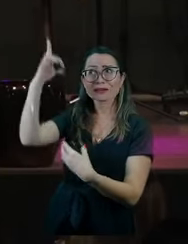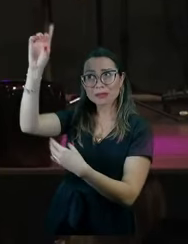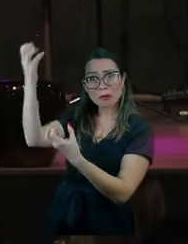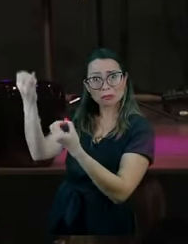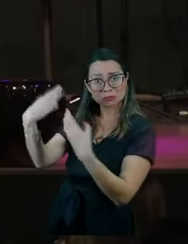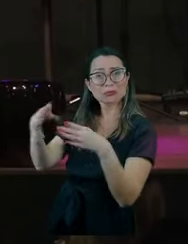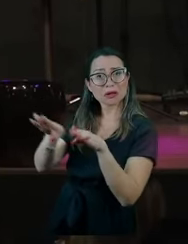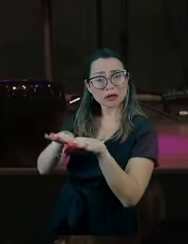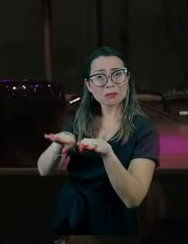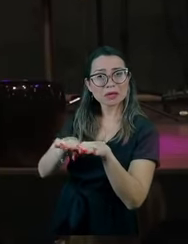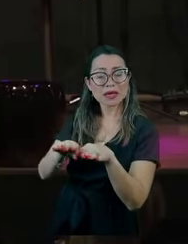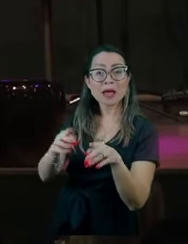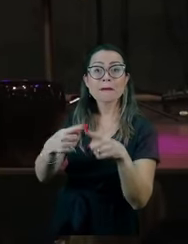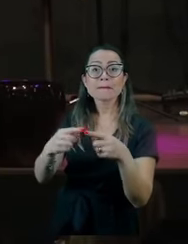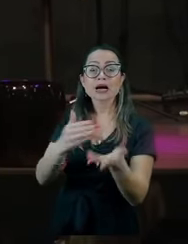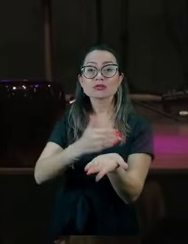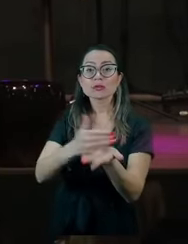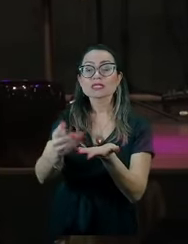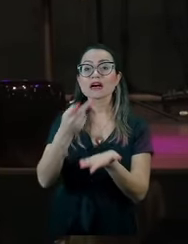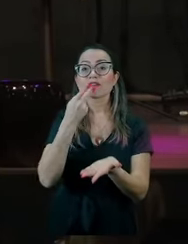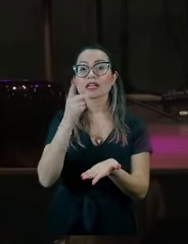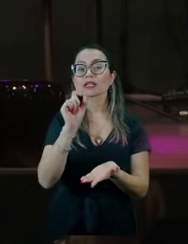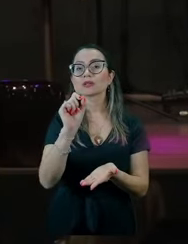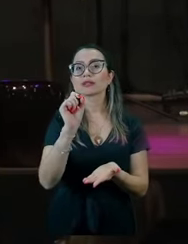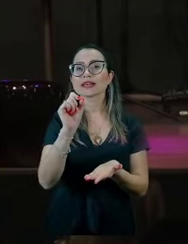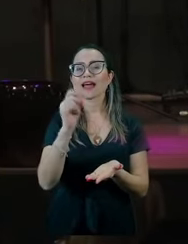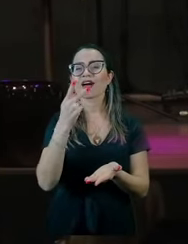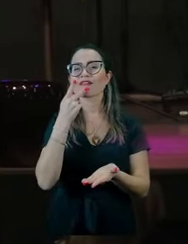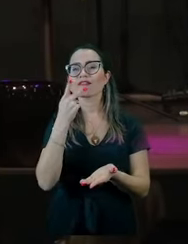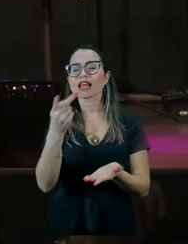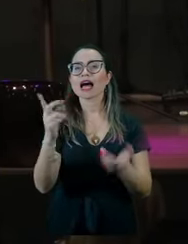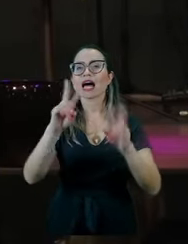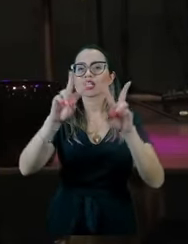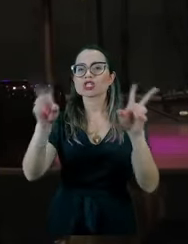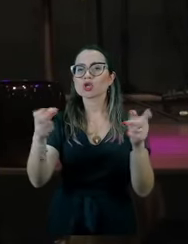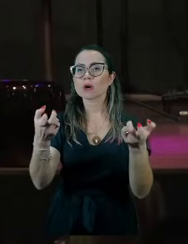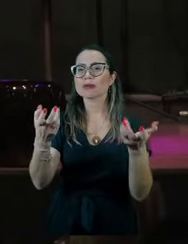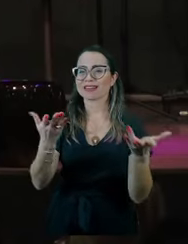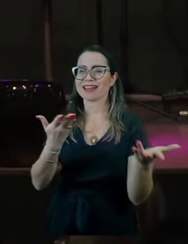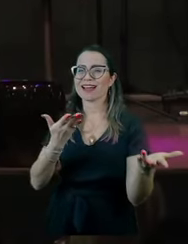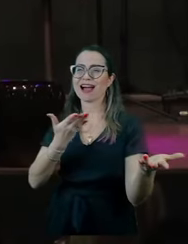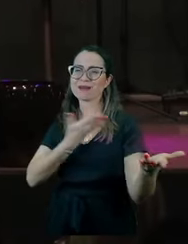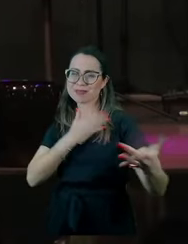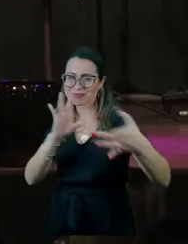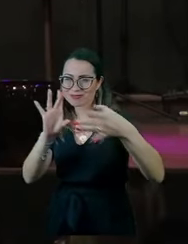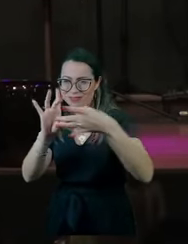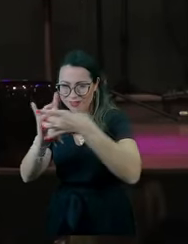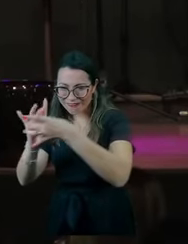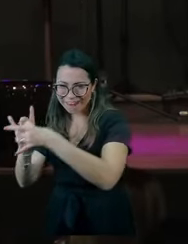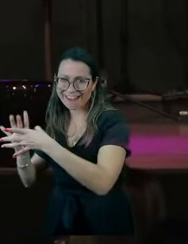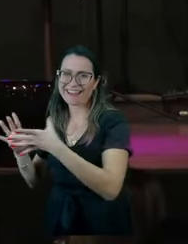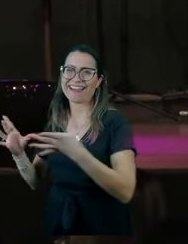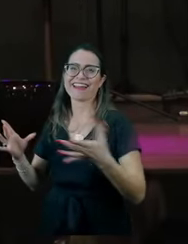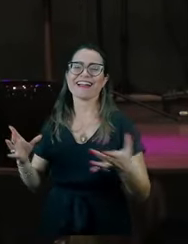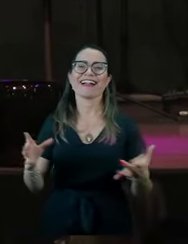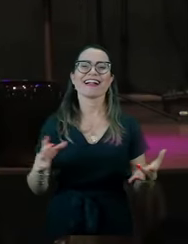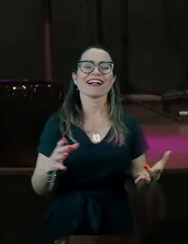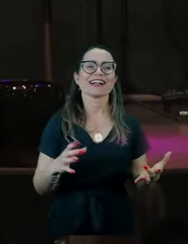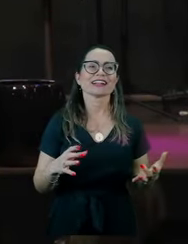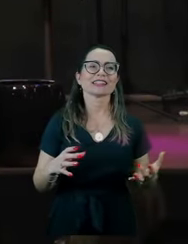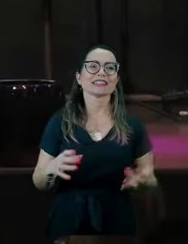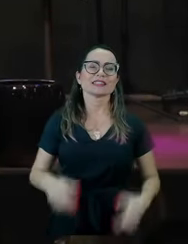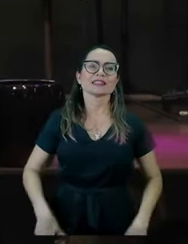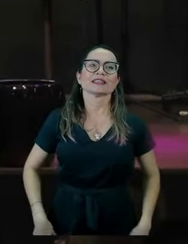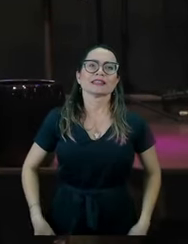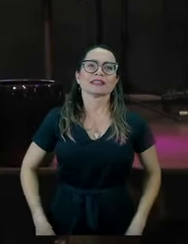começar falando que em falar sobre conexões, hoje eu trouxe uns negocinhos aqui, deixa eu ver se eu vou conseguir, né, porque da última vez